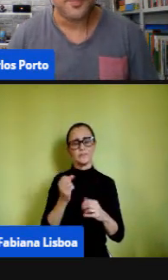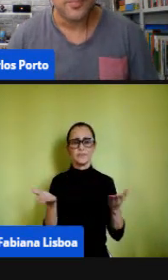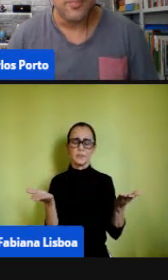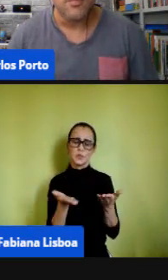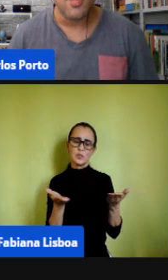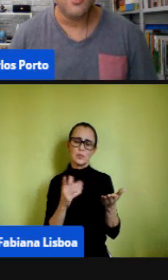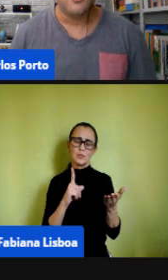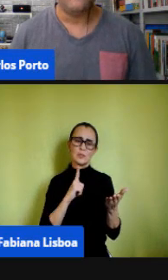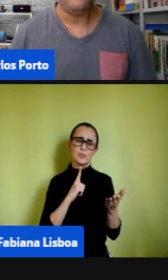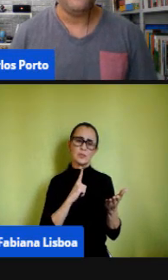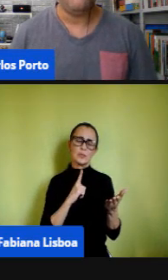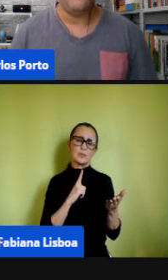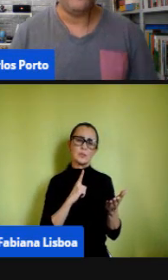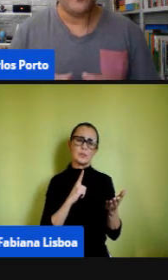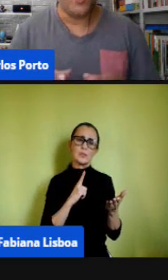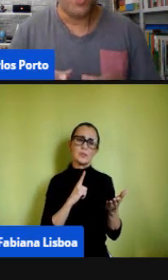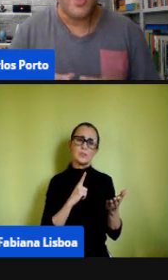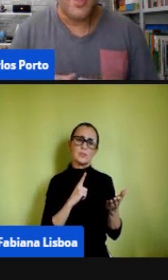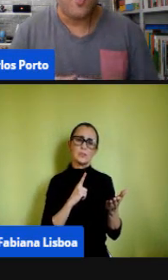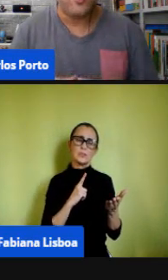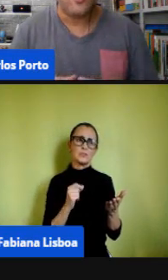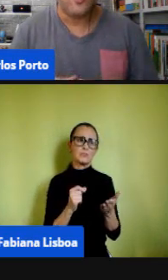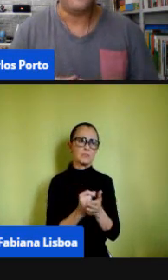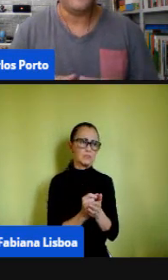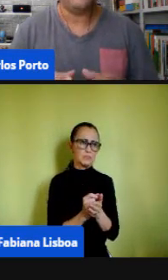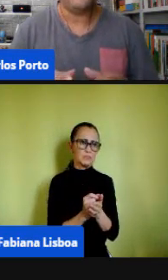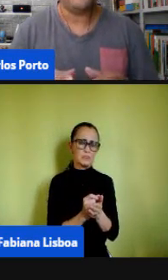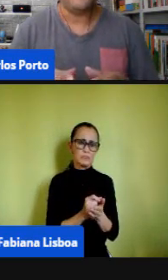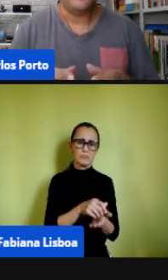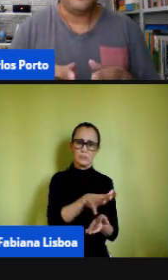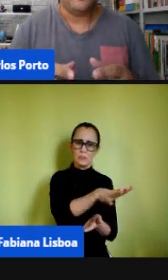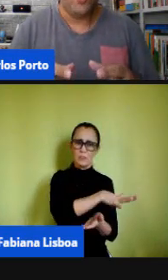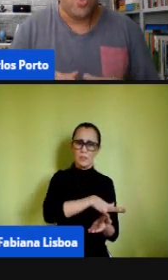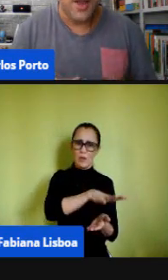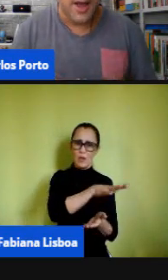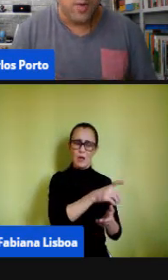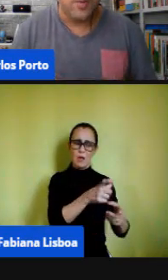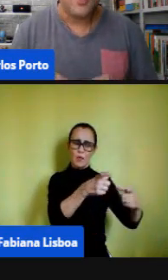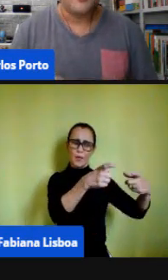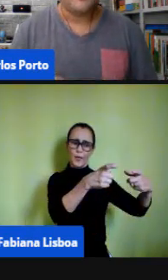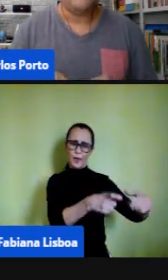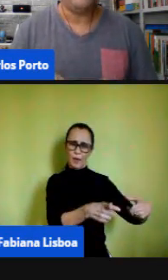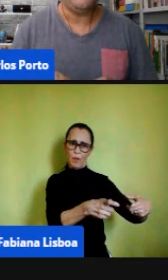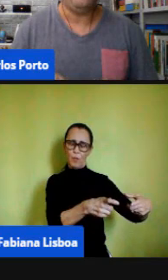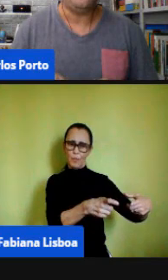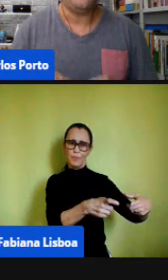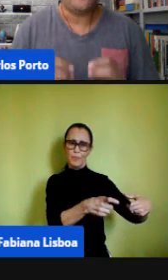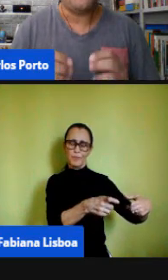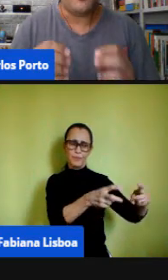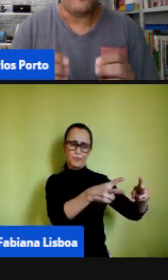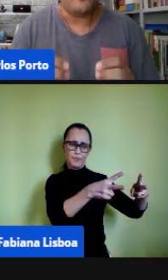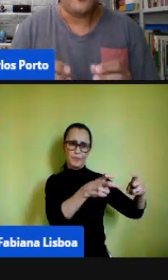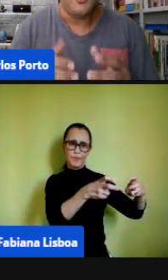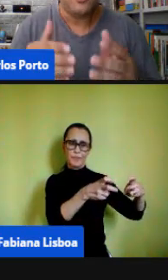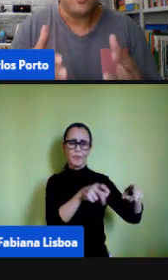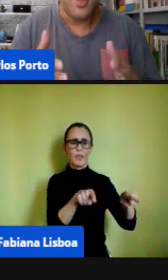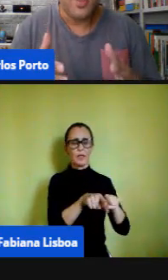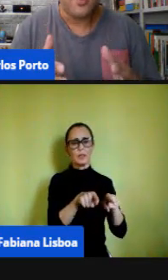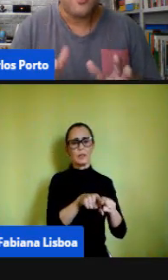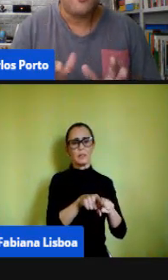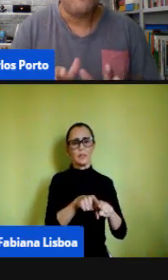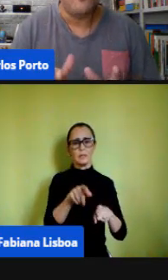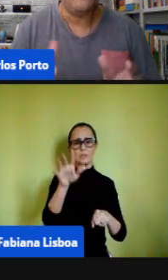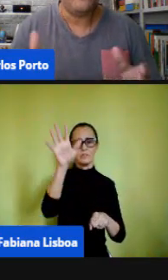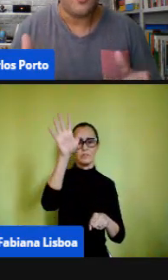cenário de nível local, ou seja, local, e de nível global, isto